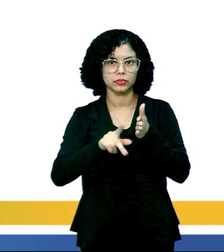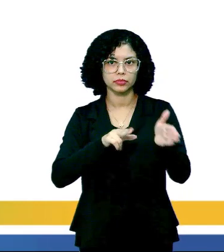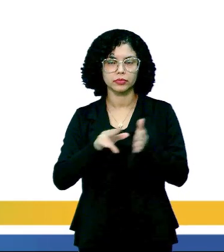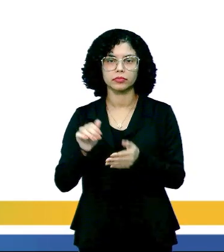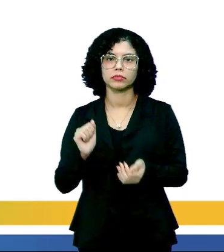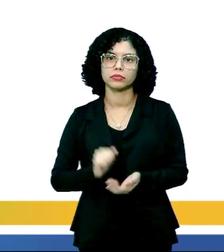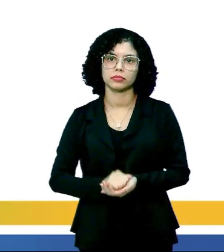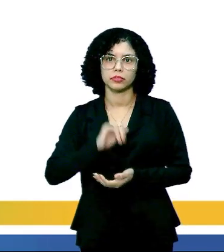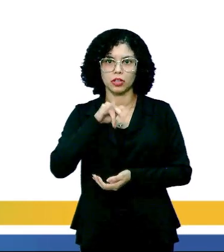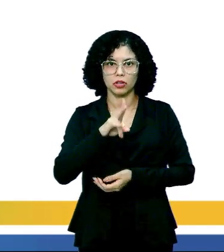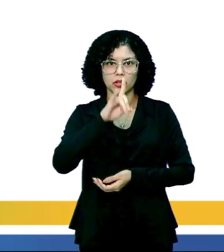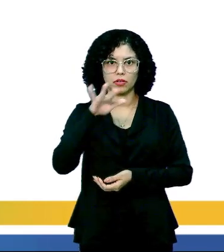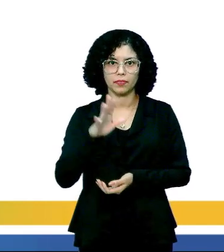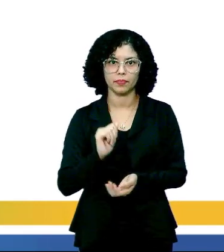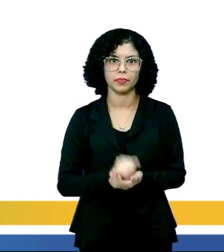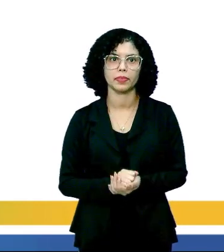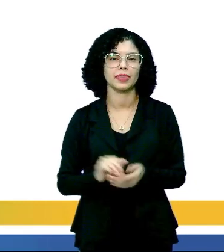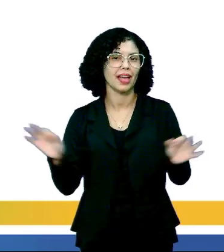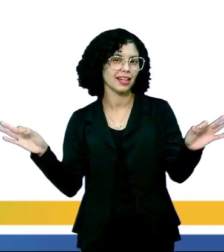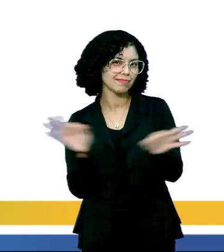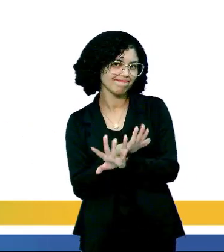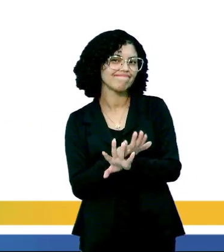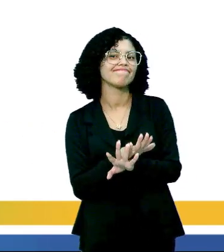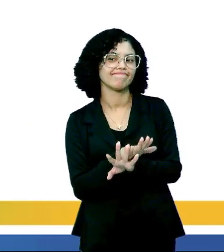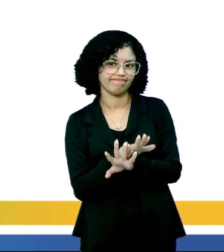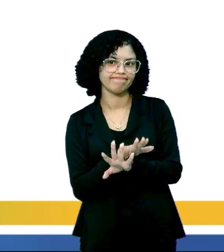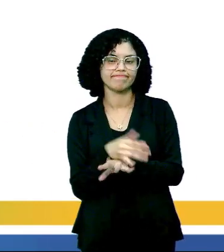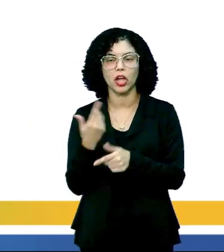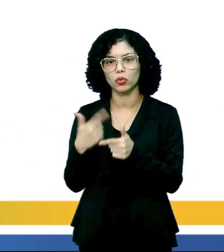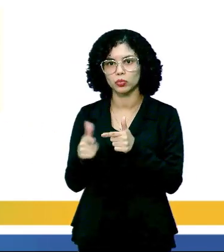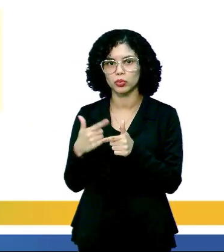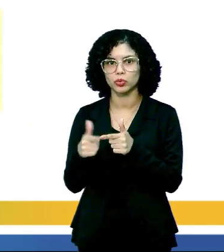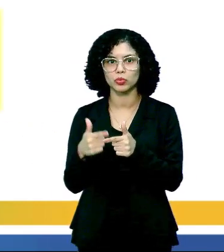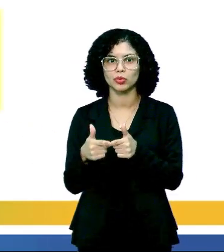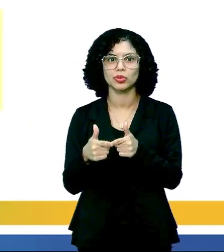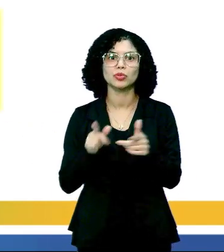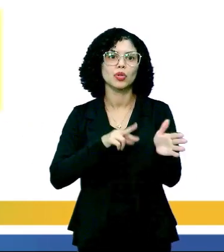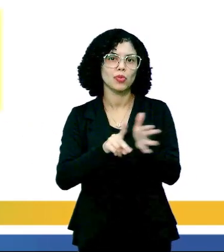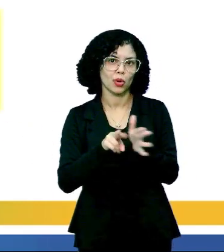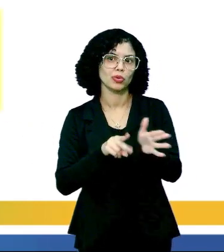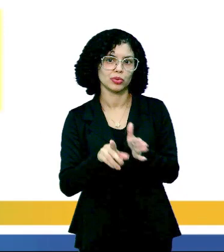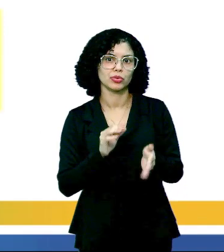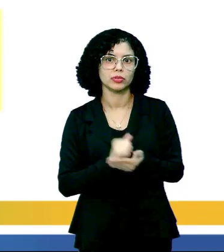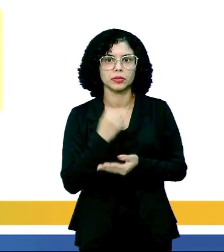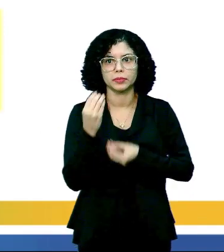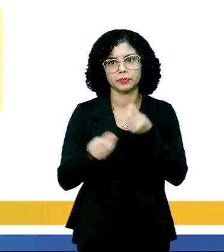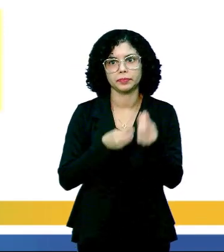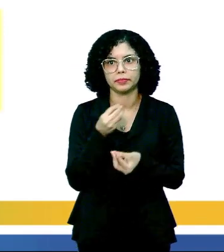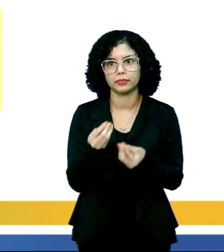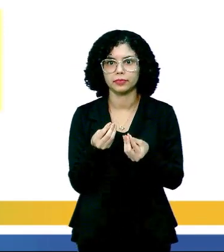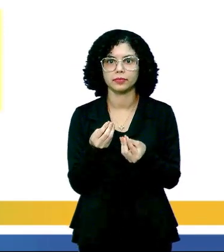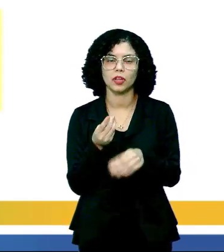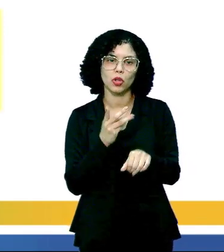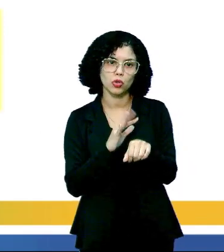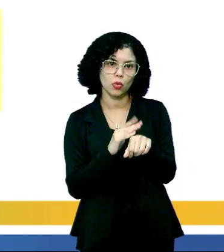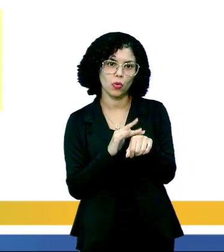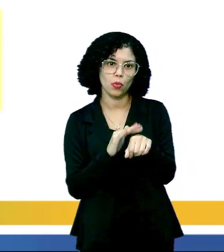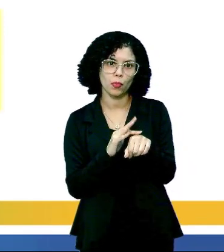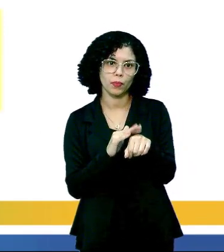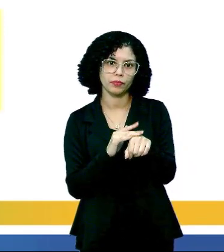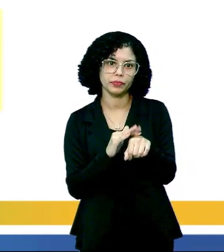ser afetados, né? Então a radiação ela acaba causando alguns danos biológicos, como